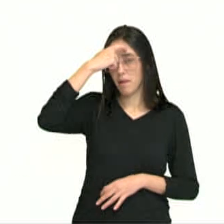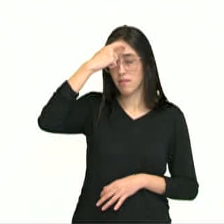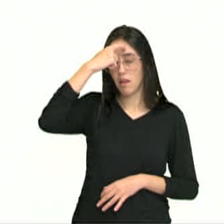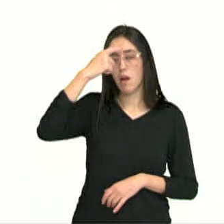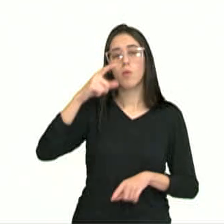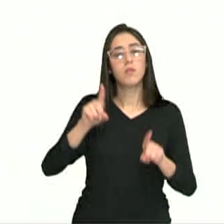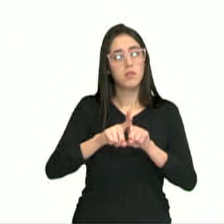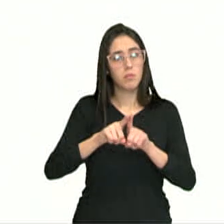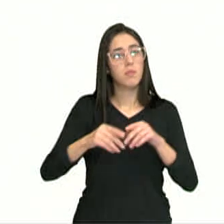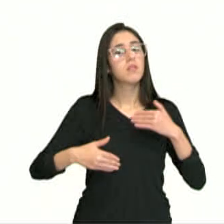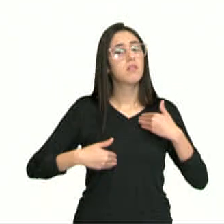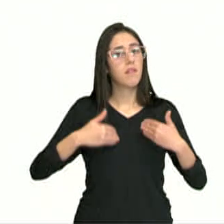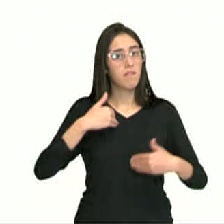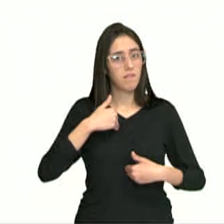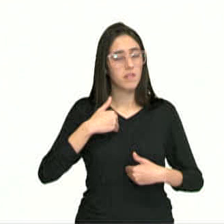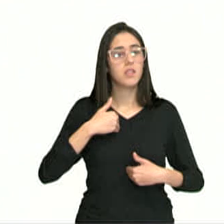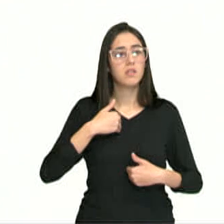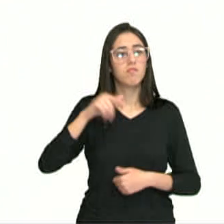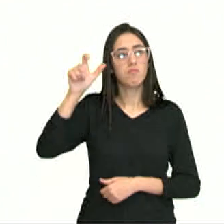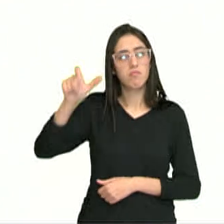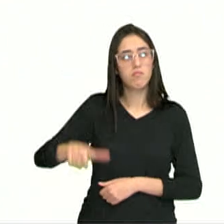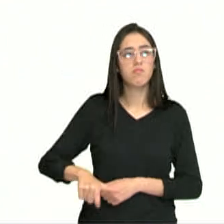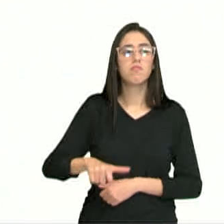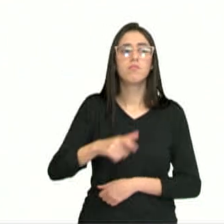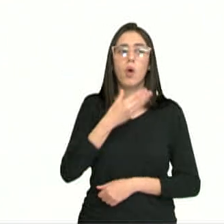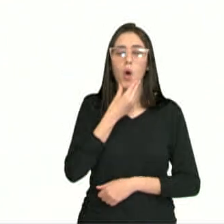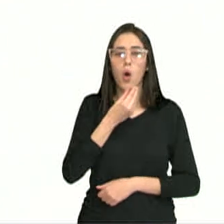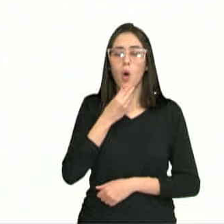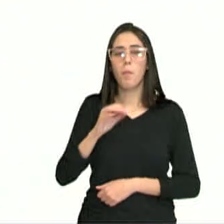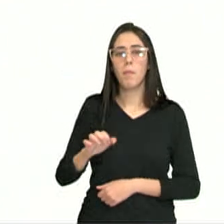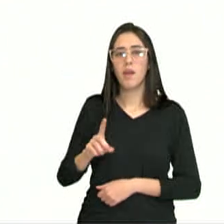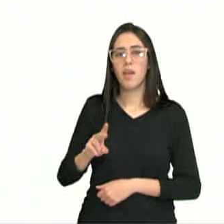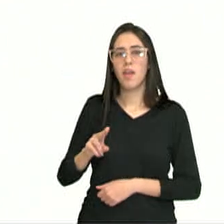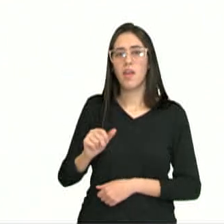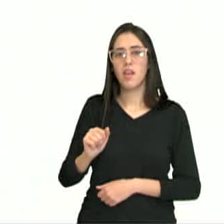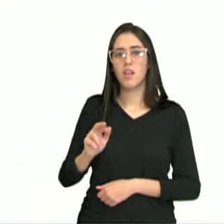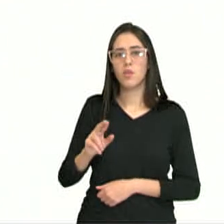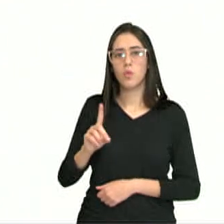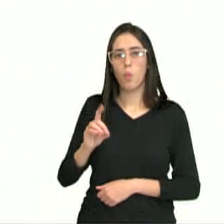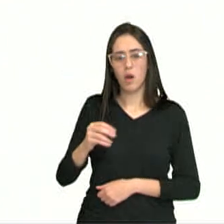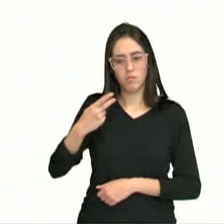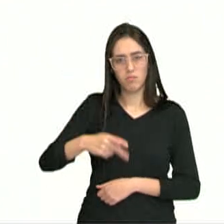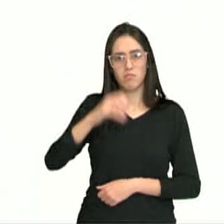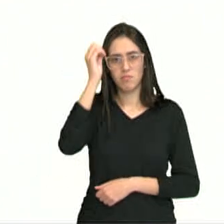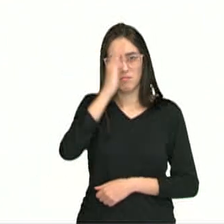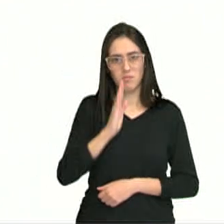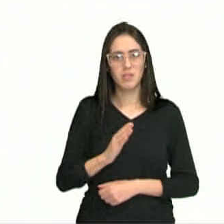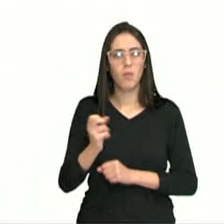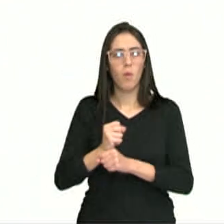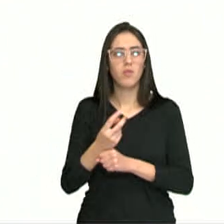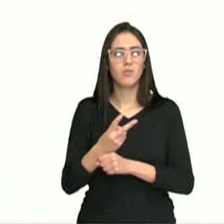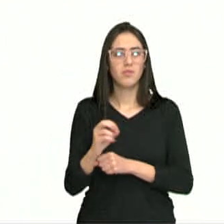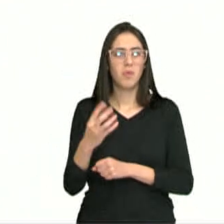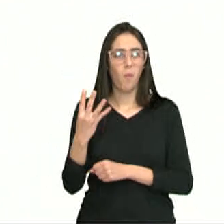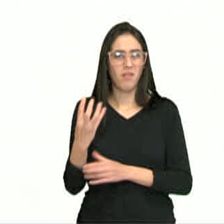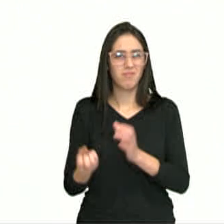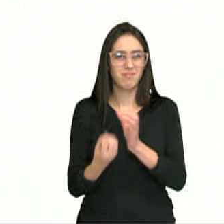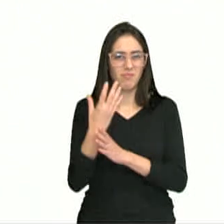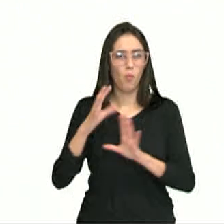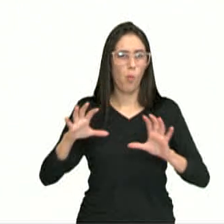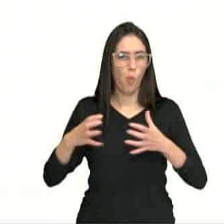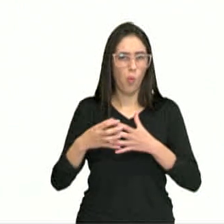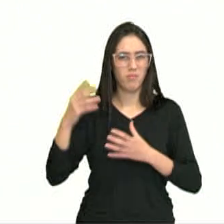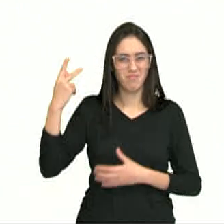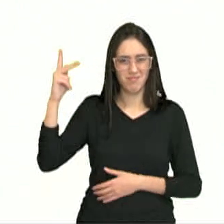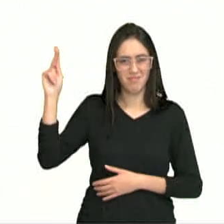Isso quem falou foi Eduardo Bittencourt, do grupo Le Parkour Brasil, que foi fundado em 2004. Então, tão importante quanto eu